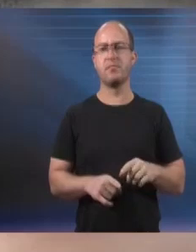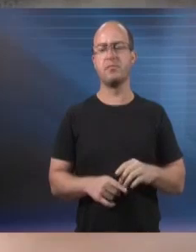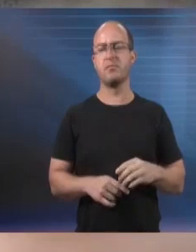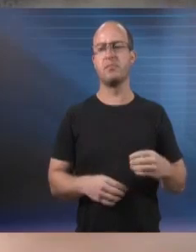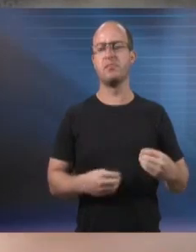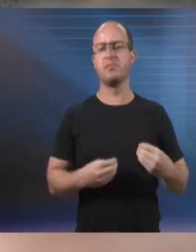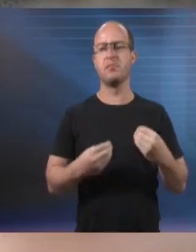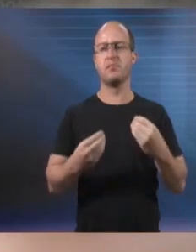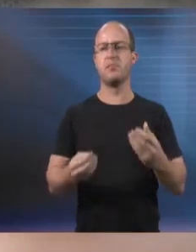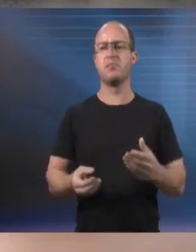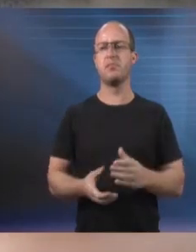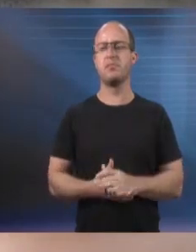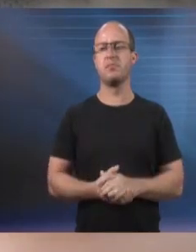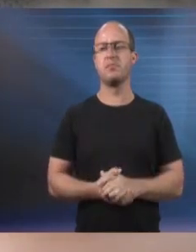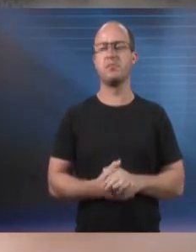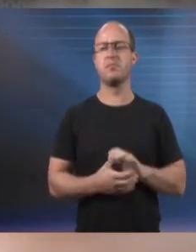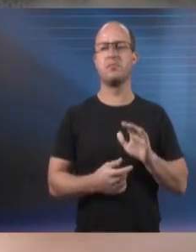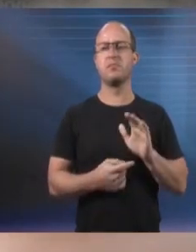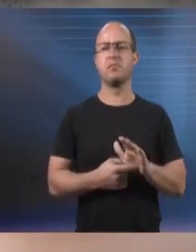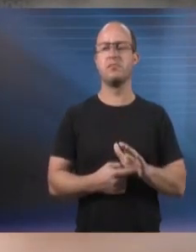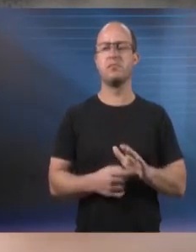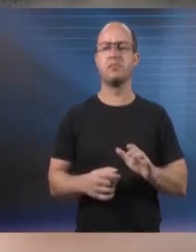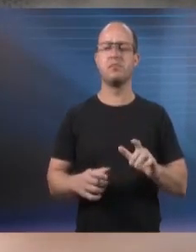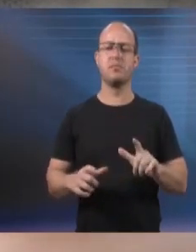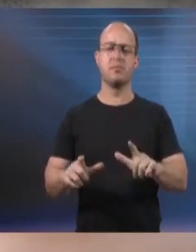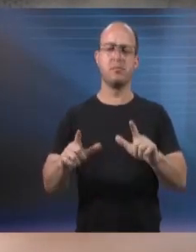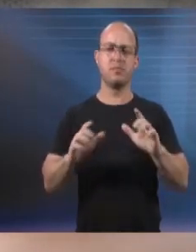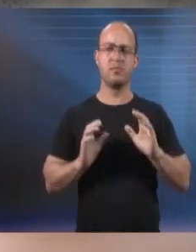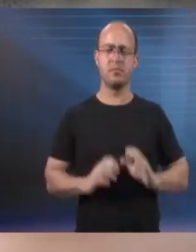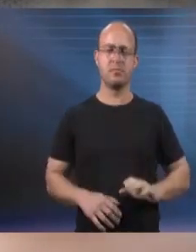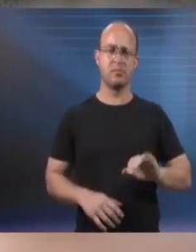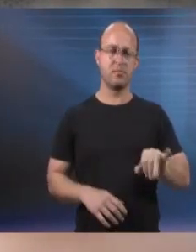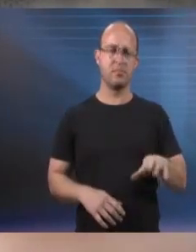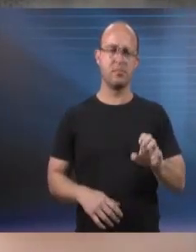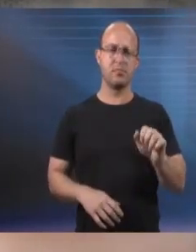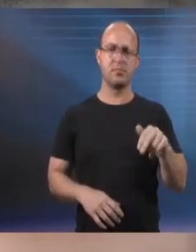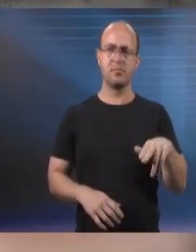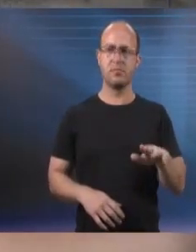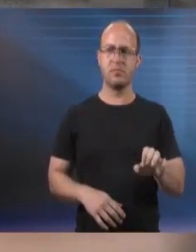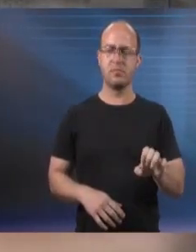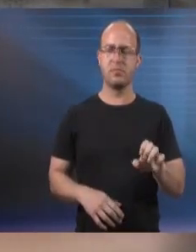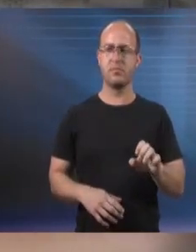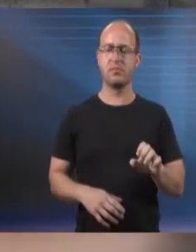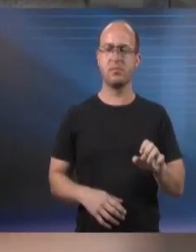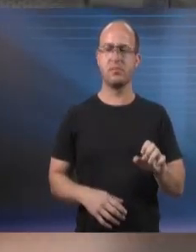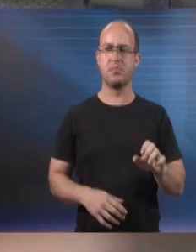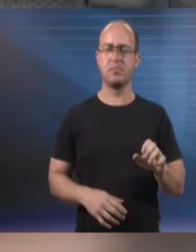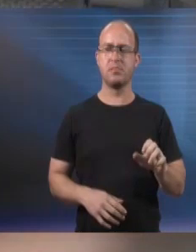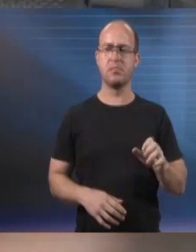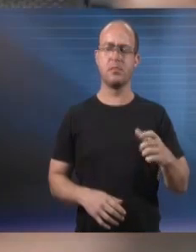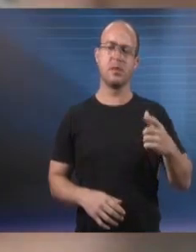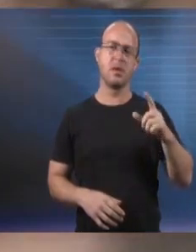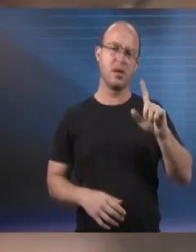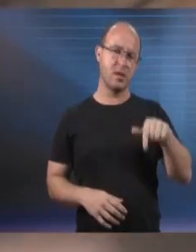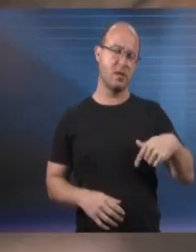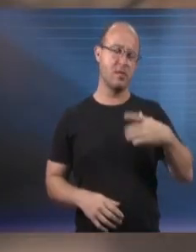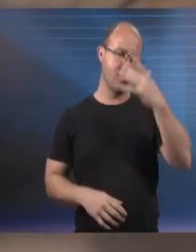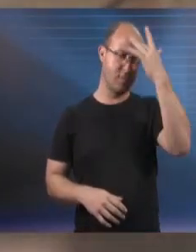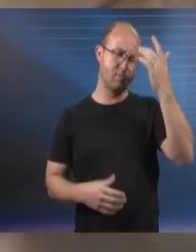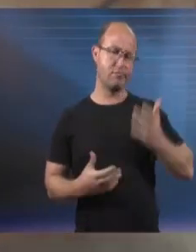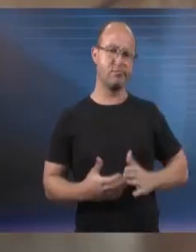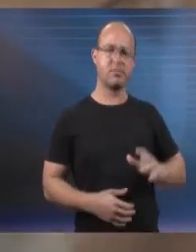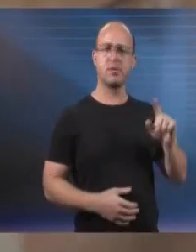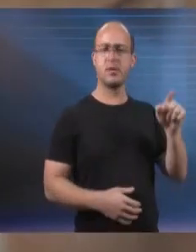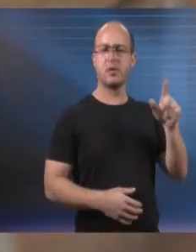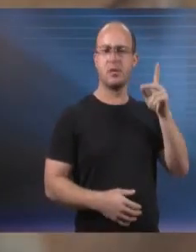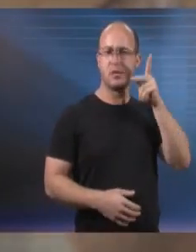fazer, e apresentamos o título de cidadã, Jeane Fialho Canuto, que é uma paraibana potiguar, né, que tem